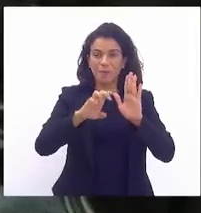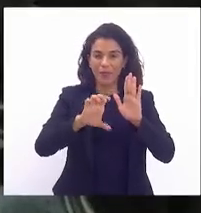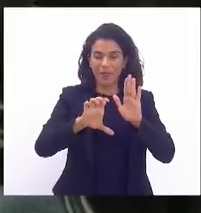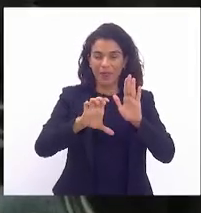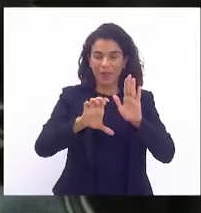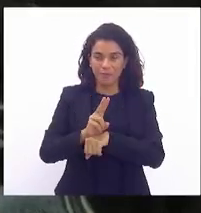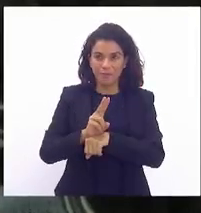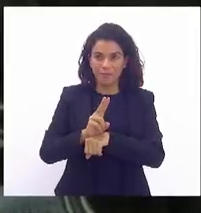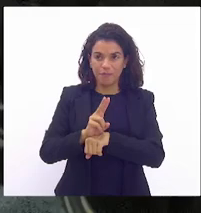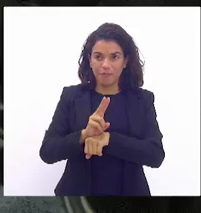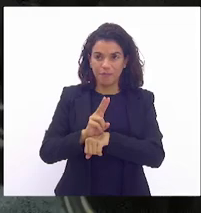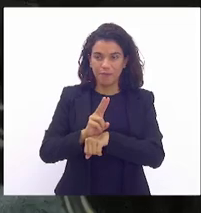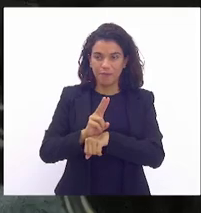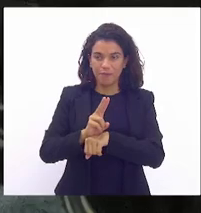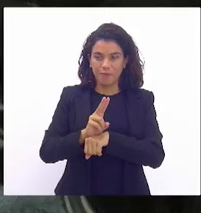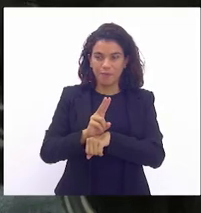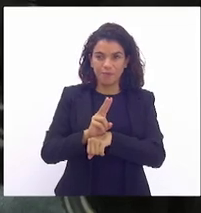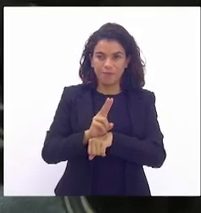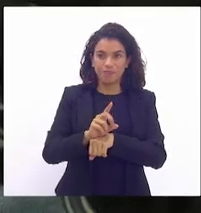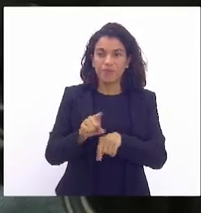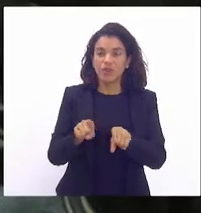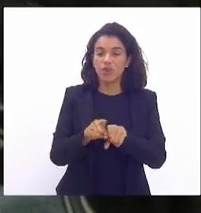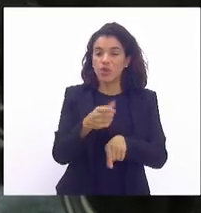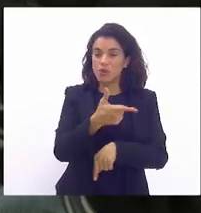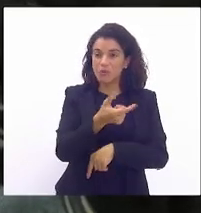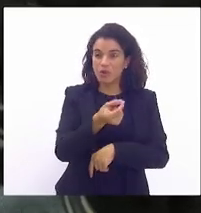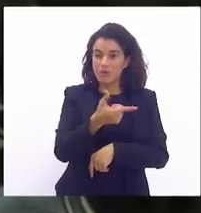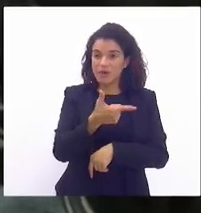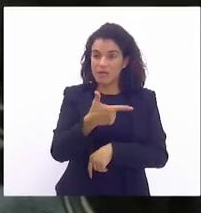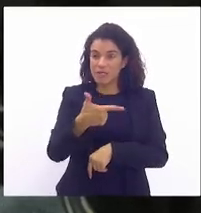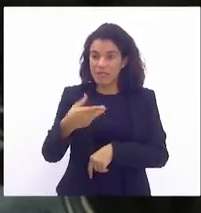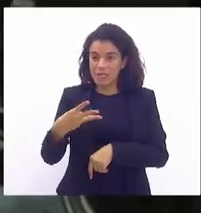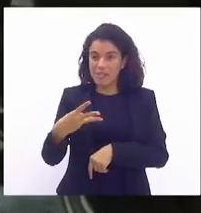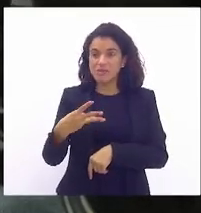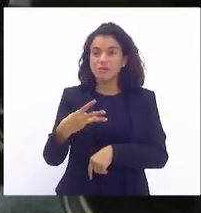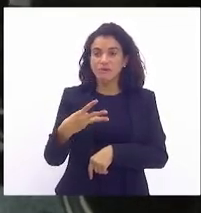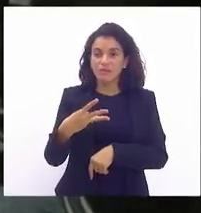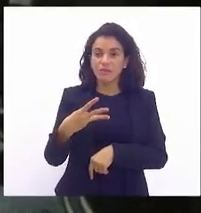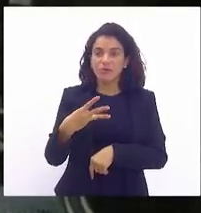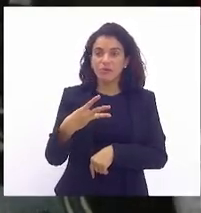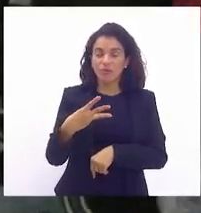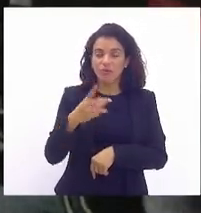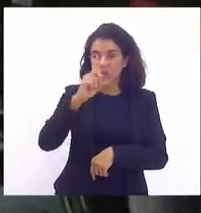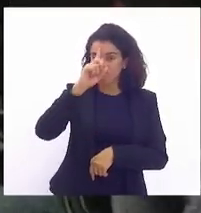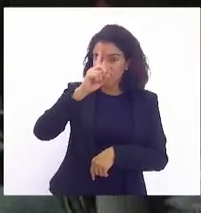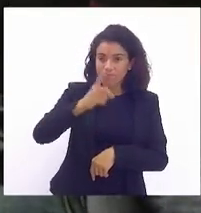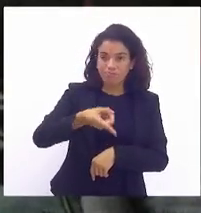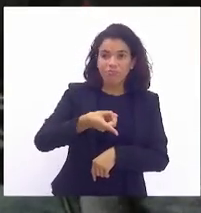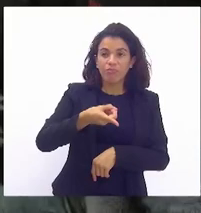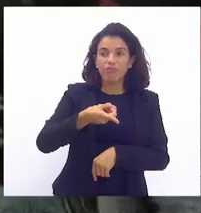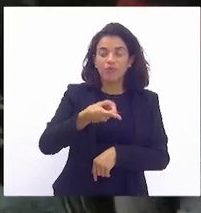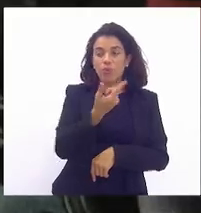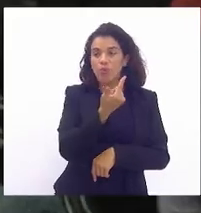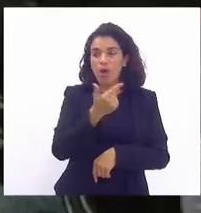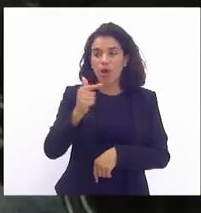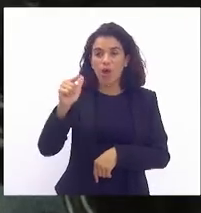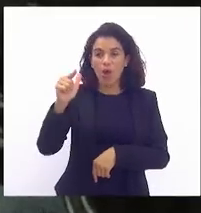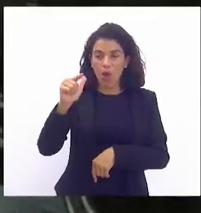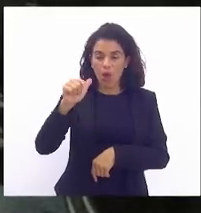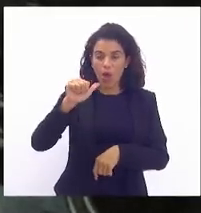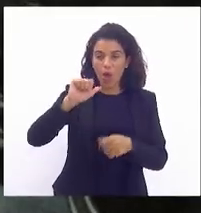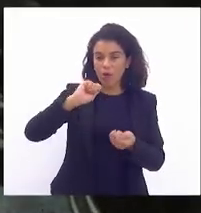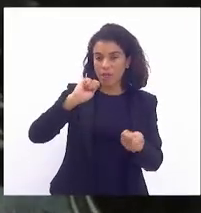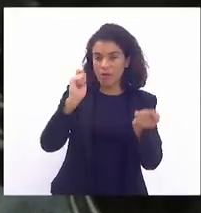monitoramento. Em 2023, foi determinado agora uma outra